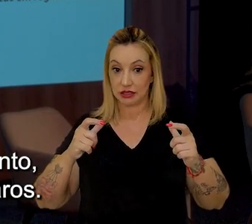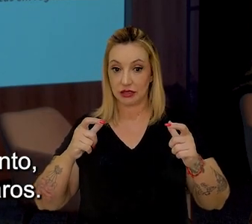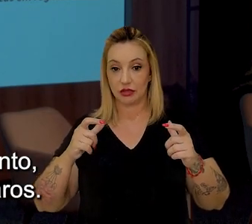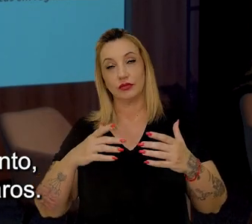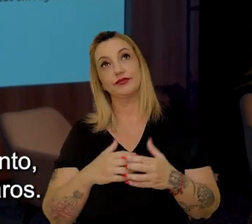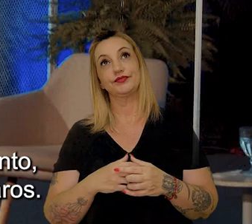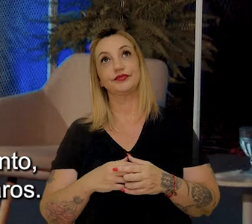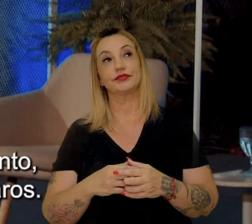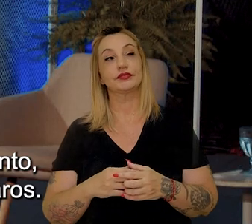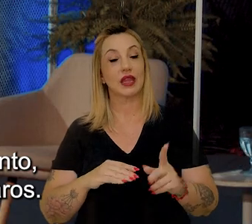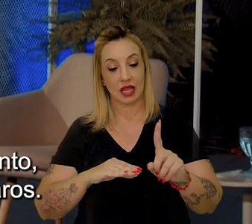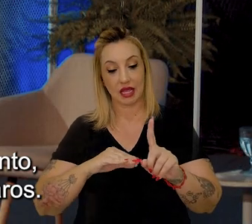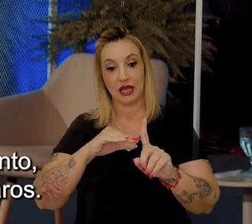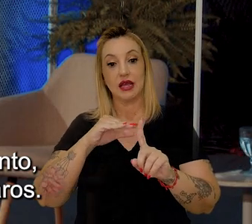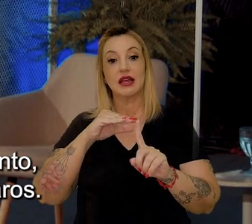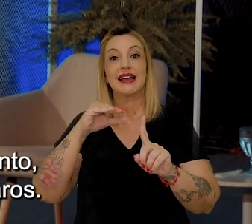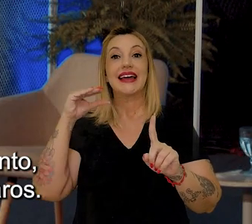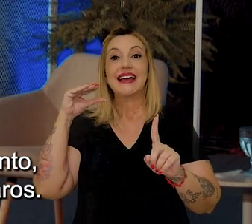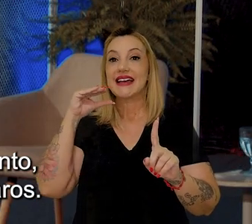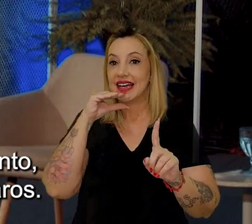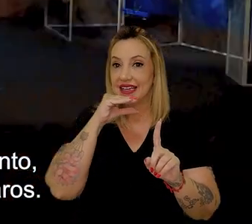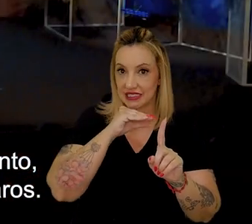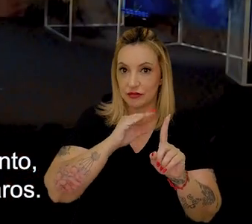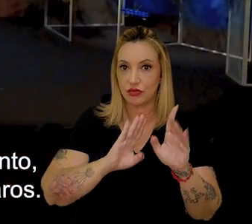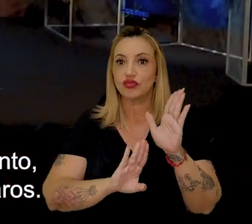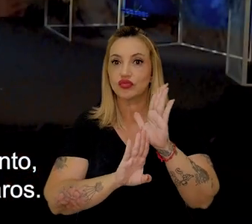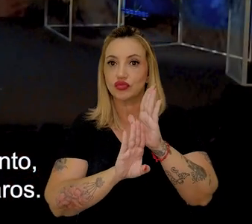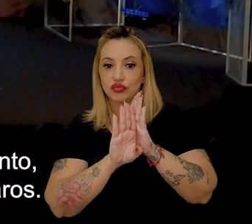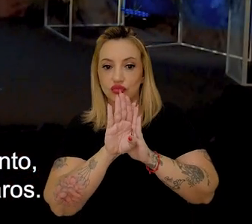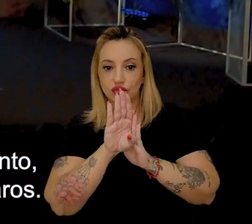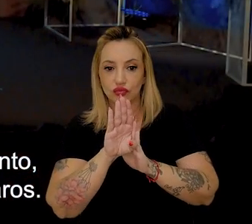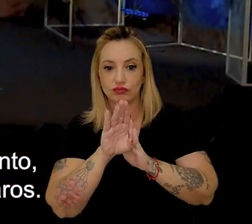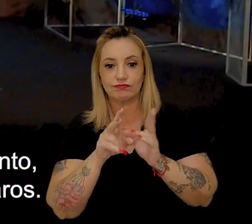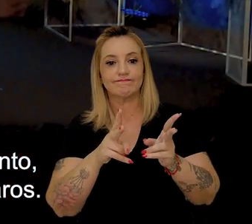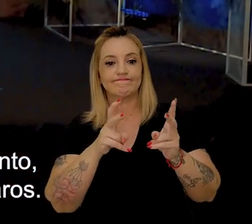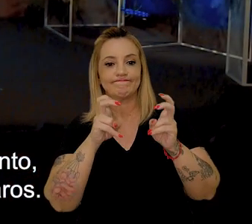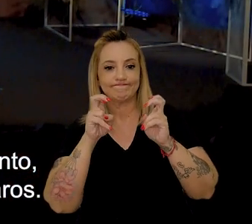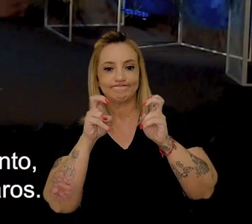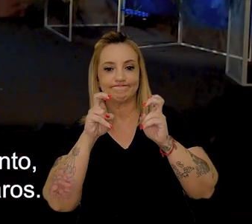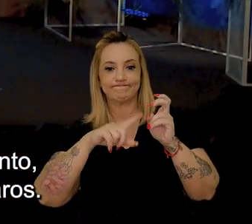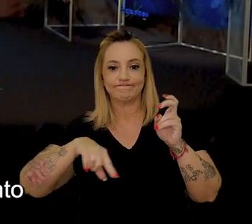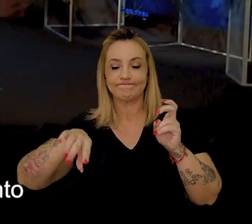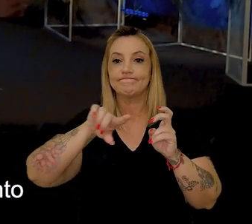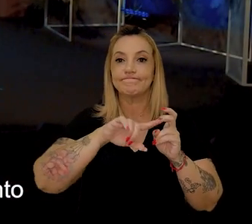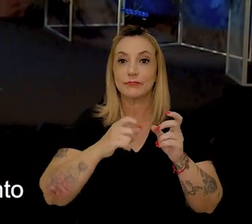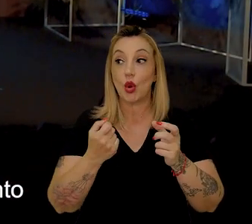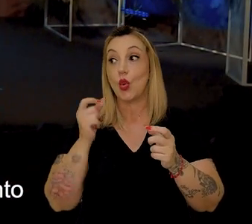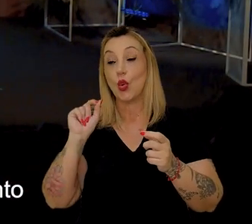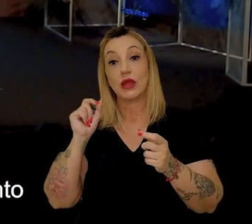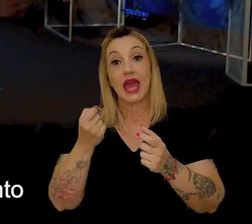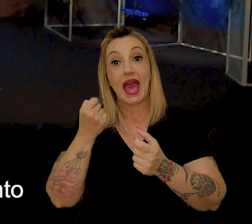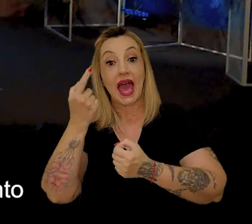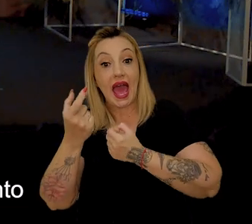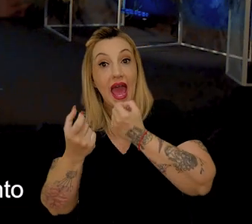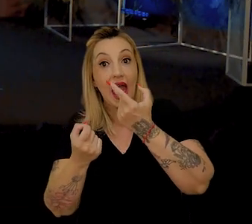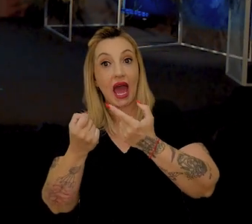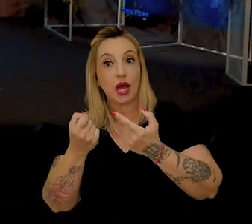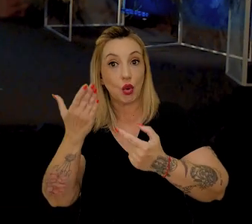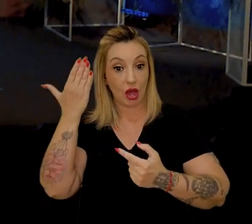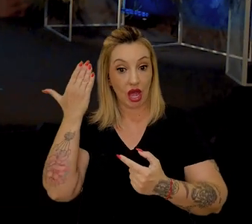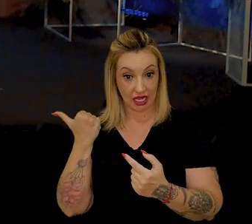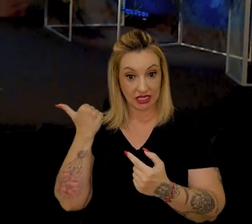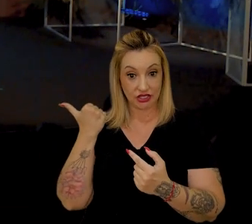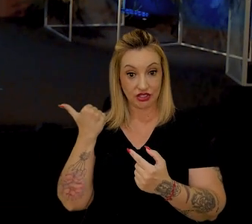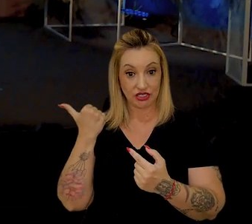a aqui os níveis de aquecimento você vai vendo que esses eventos raros por exemplo se tiver um aumento de